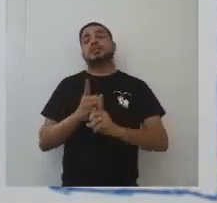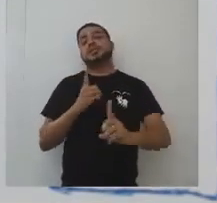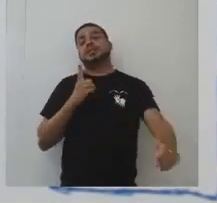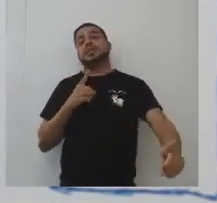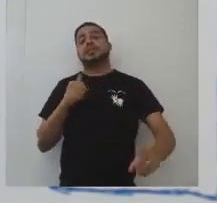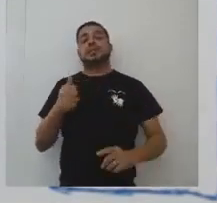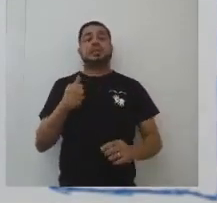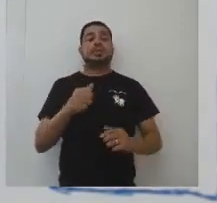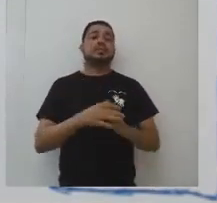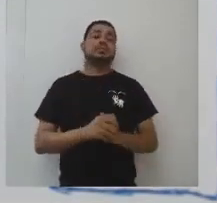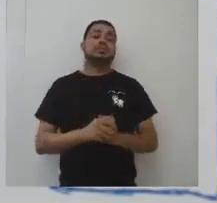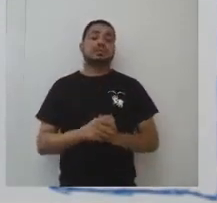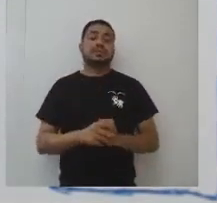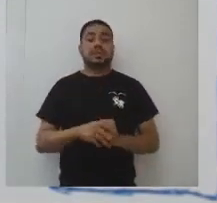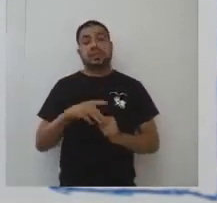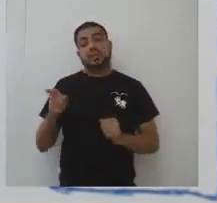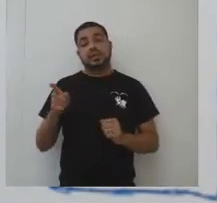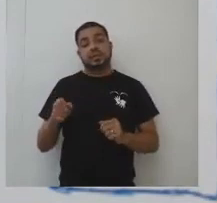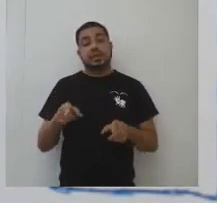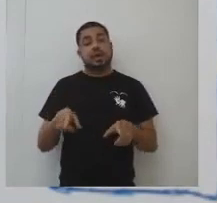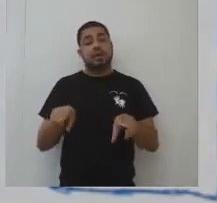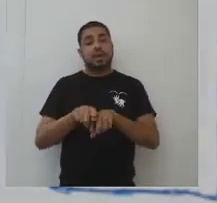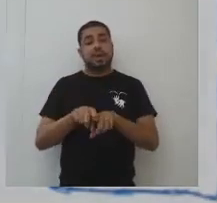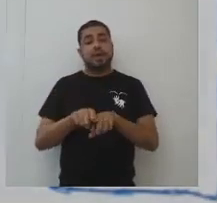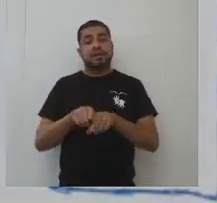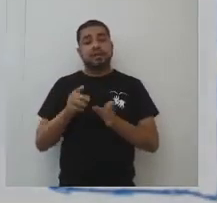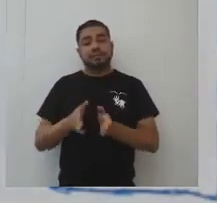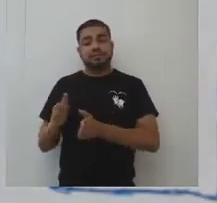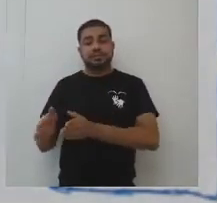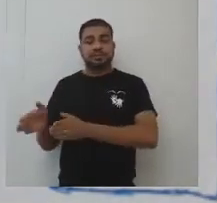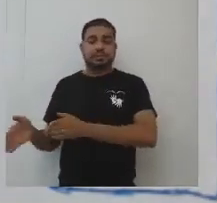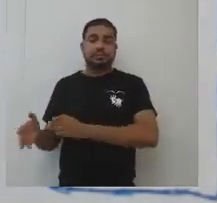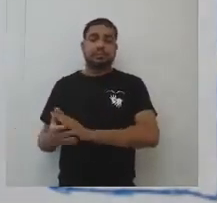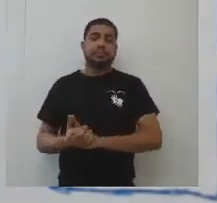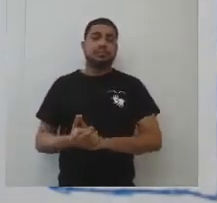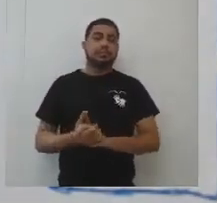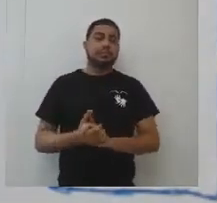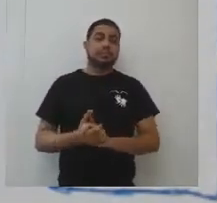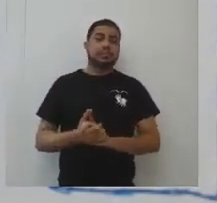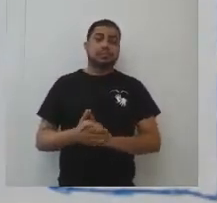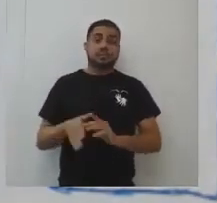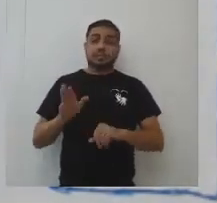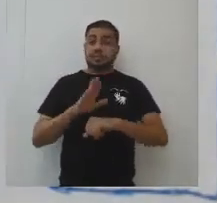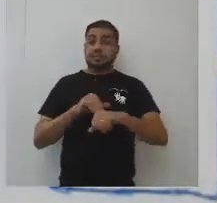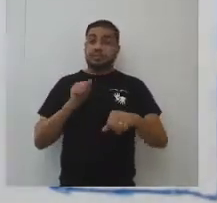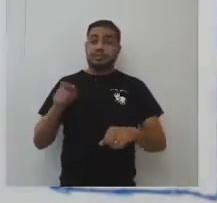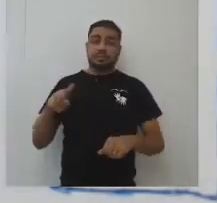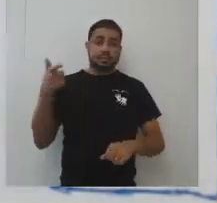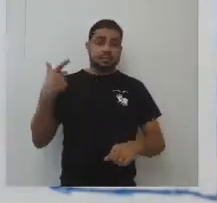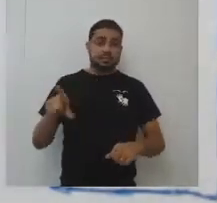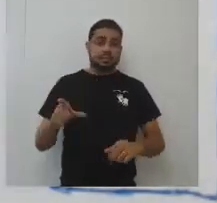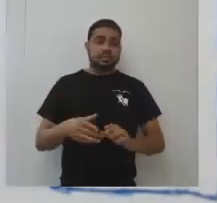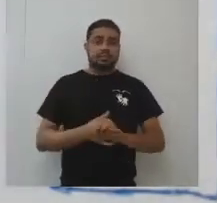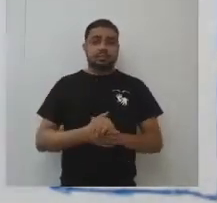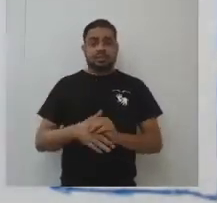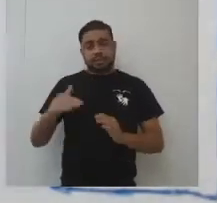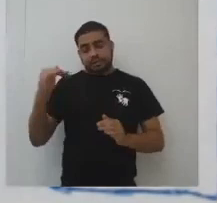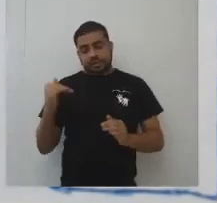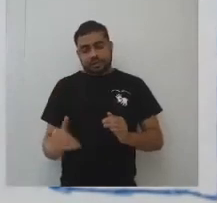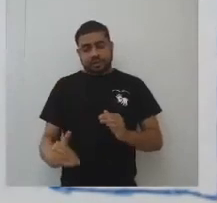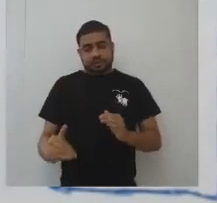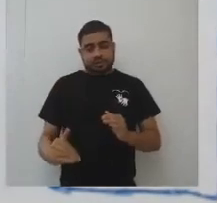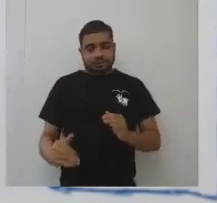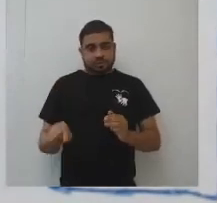A. Esse é o par ordenado, DA, EA. Chame esse outro ponto, aqui embaixo,